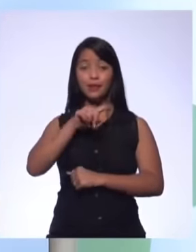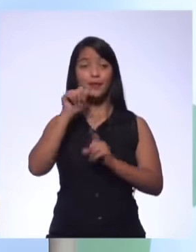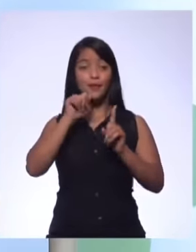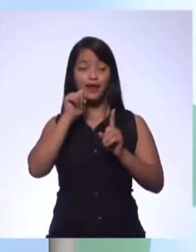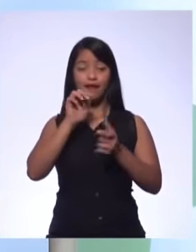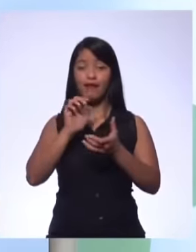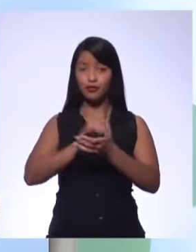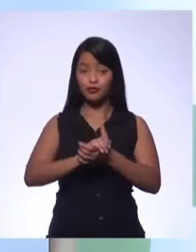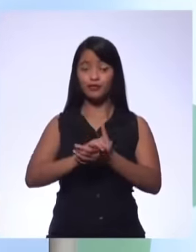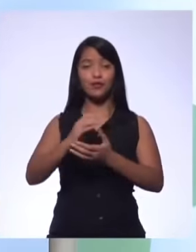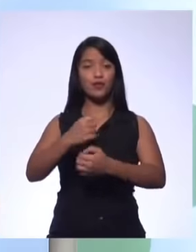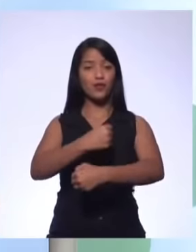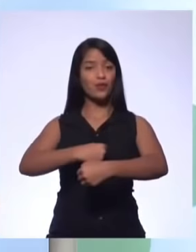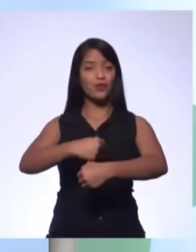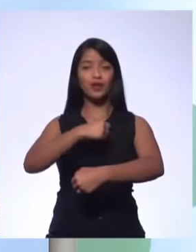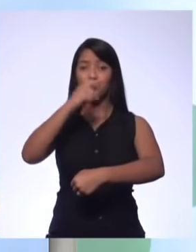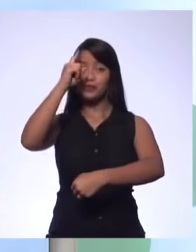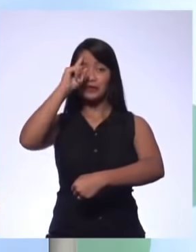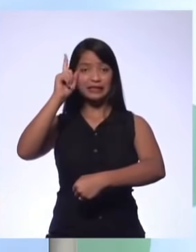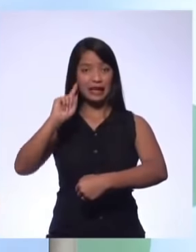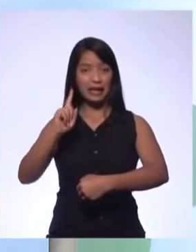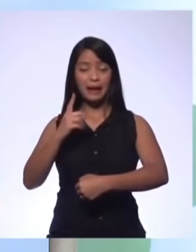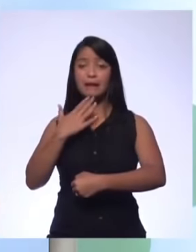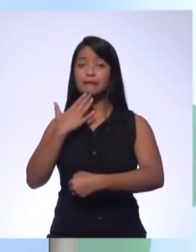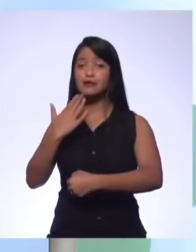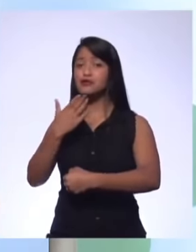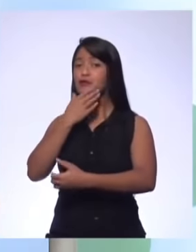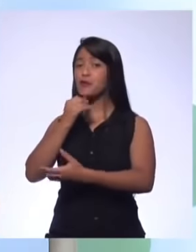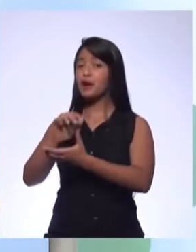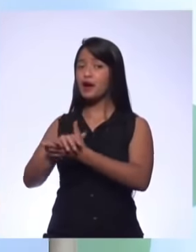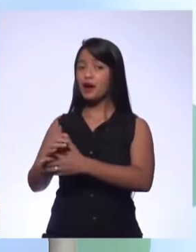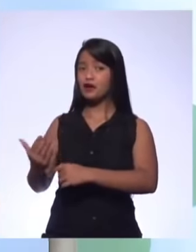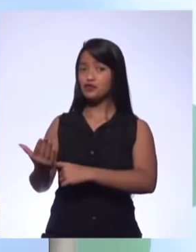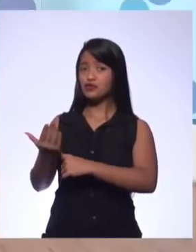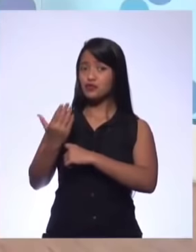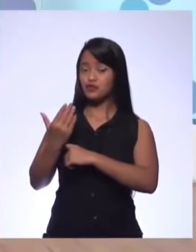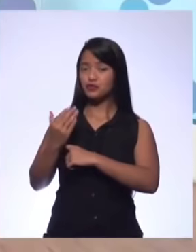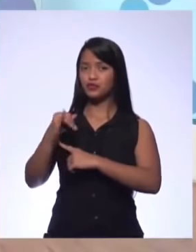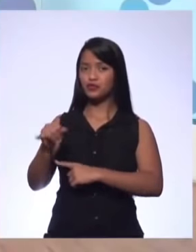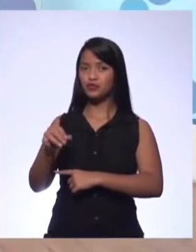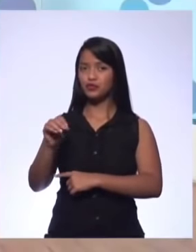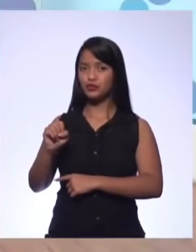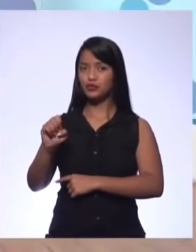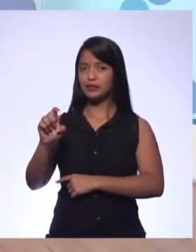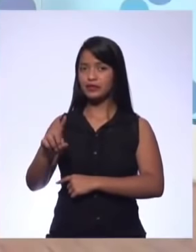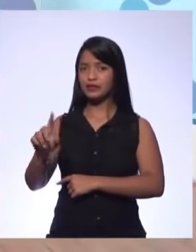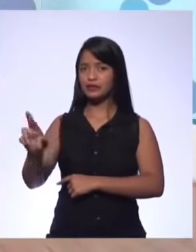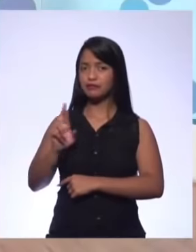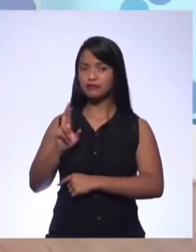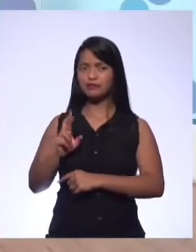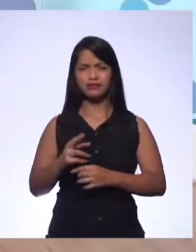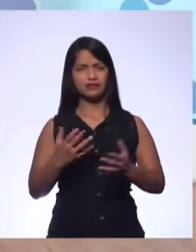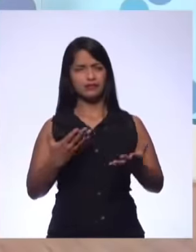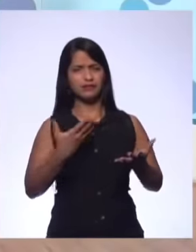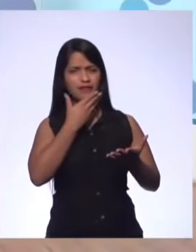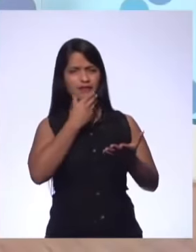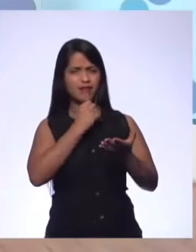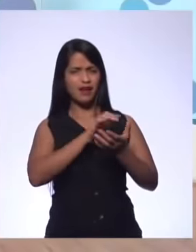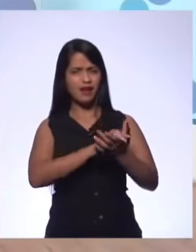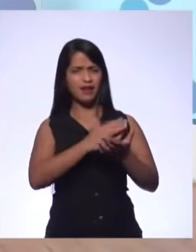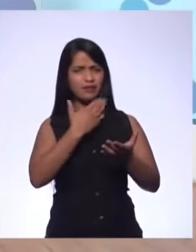Não sabia cozinhar, pedi ajuda para o marido, disse o José Alexandre. Para o marido? É, estava escrito aqui. Pedir ajuda para